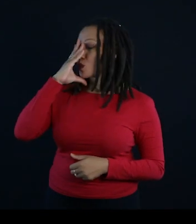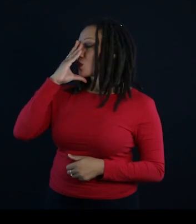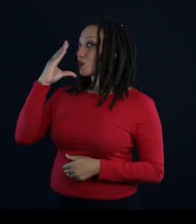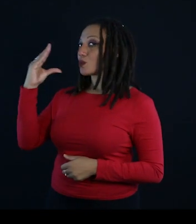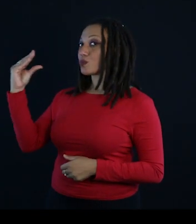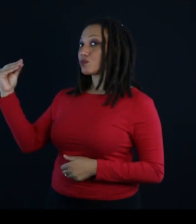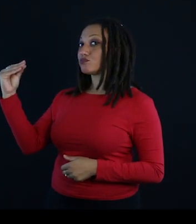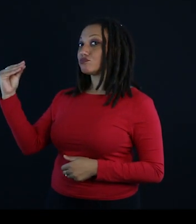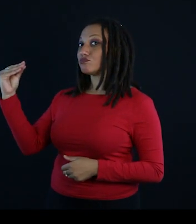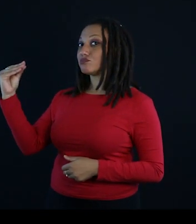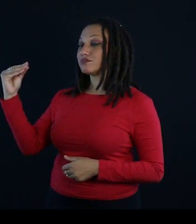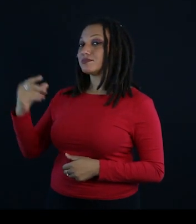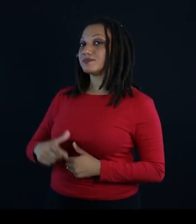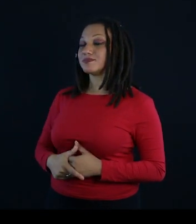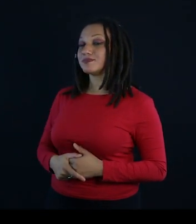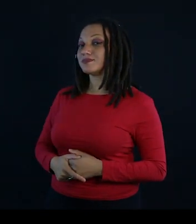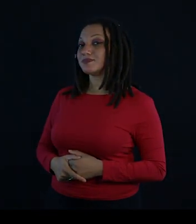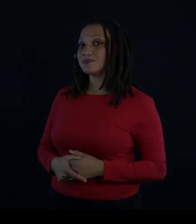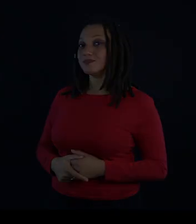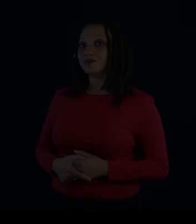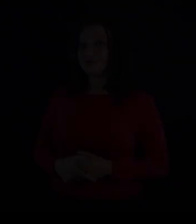Pega ele aqui.